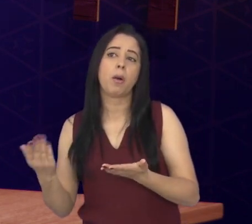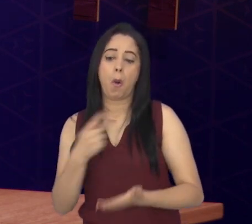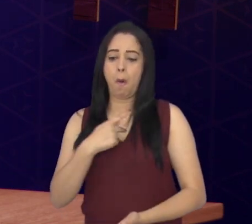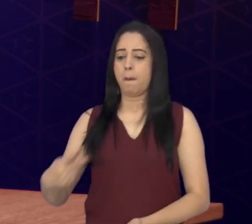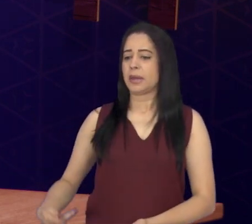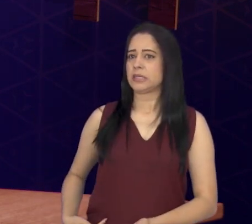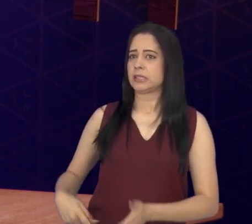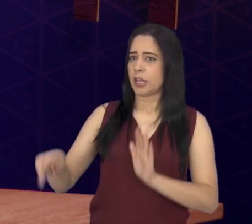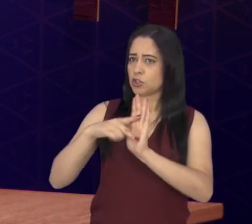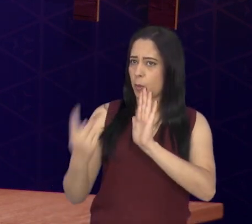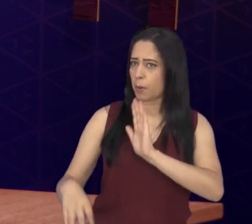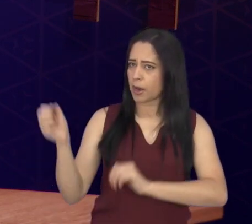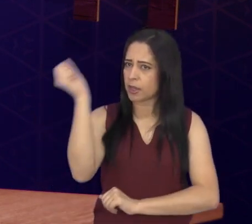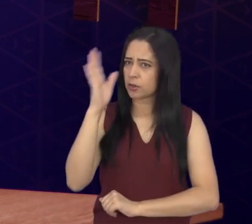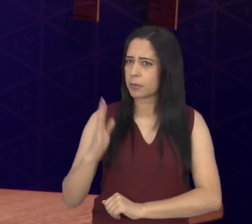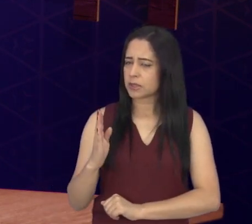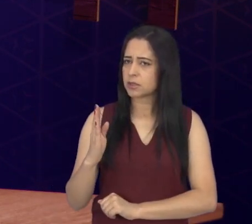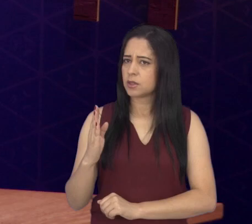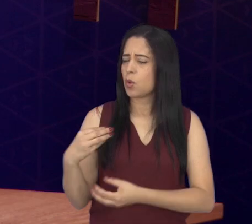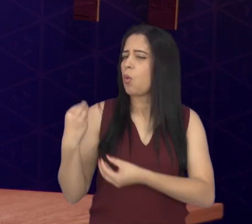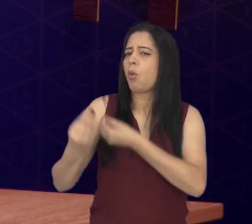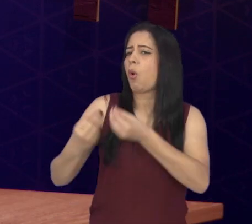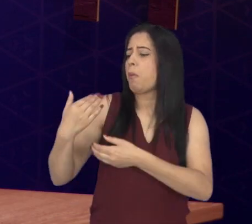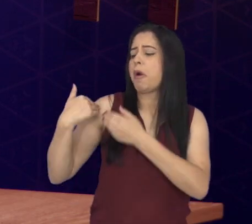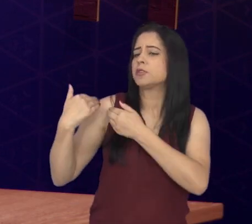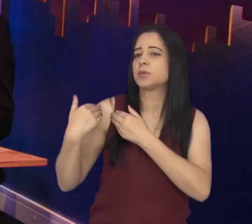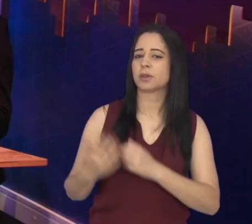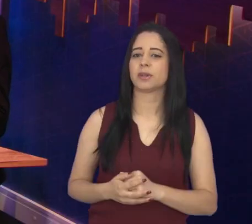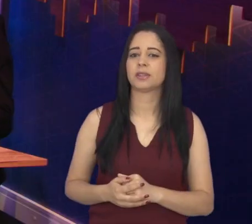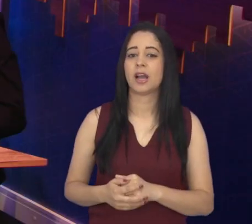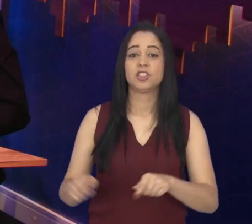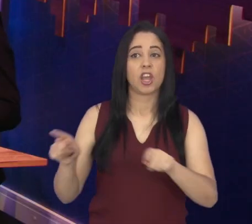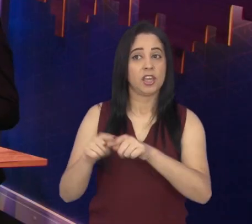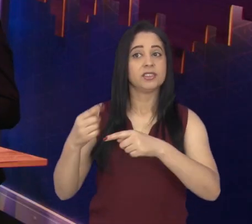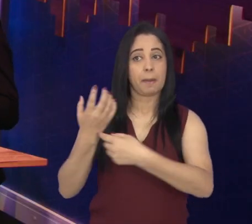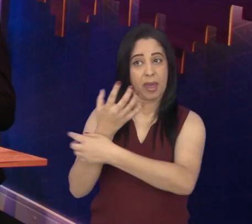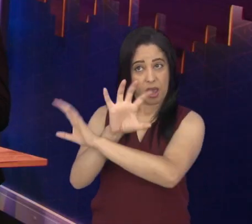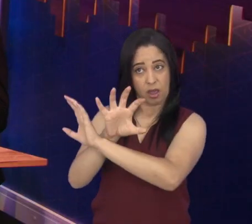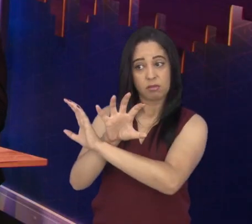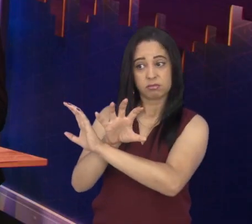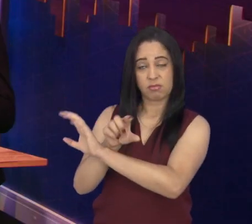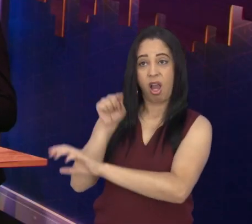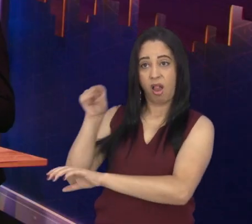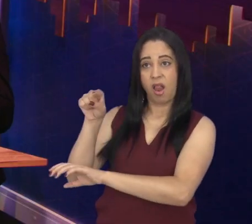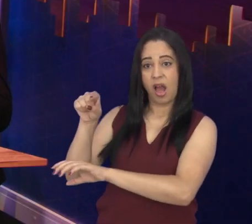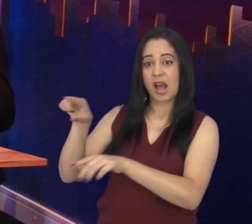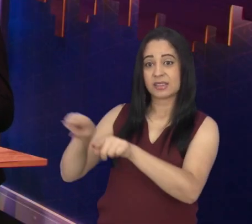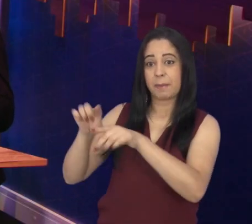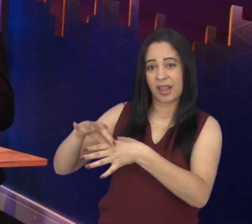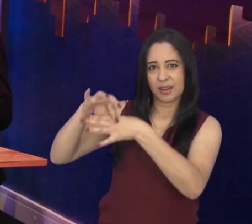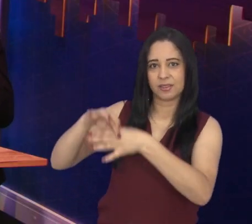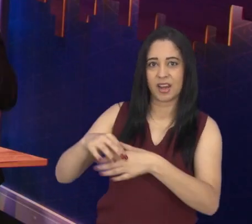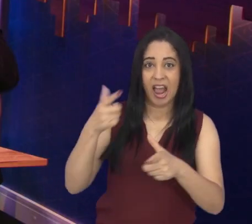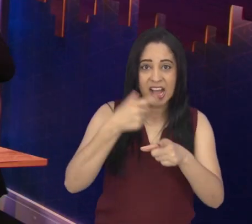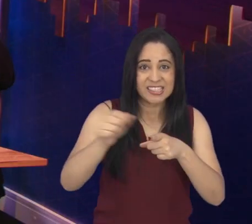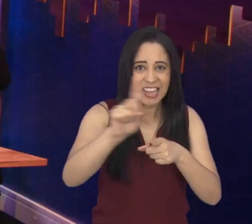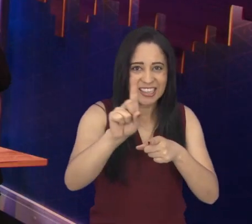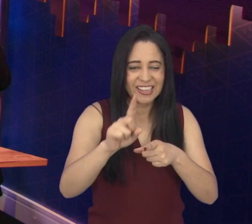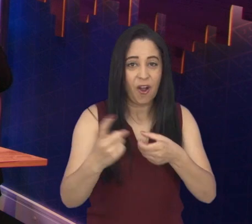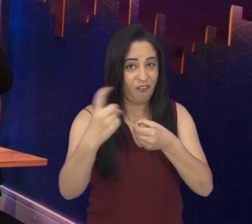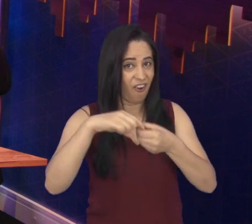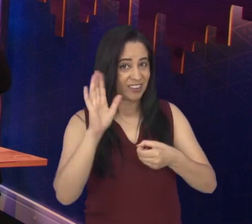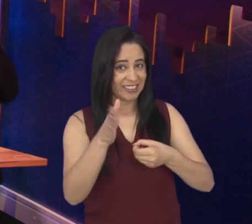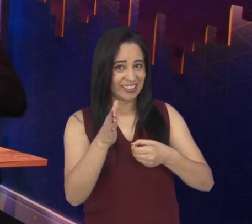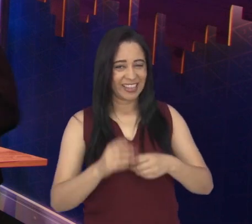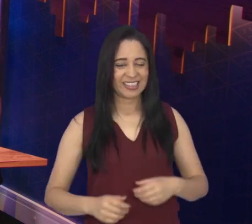Qual é a responsabilidade do presidente do Brasil, da ministra da magia e do Pantera Negra, que é o líder de Wakanda. Fica